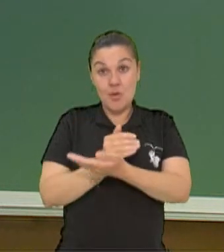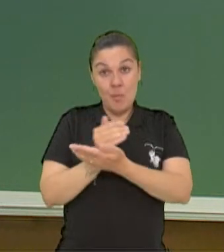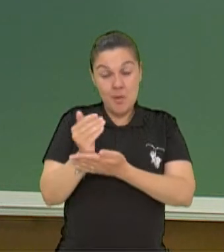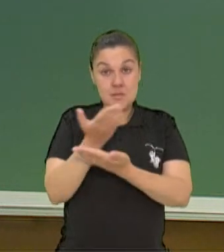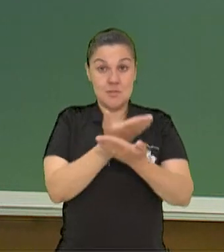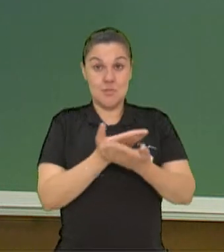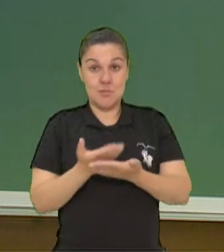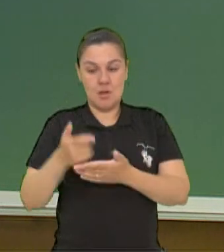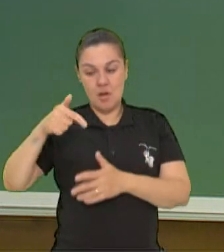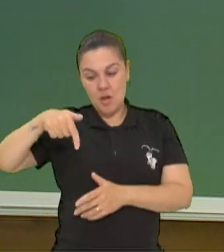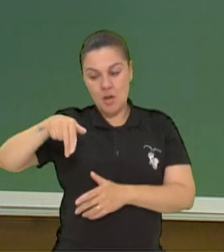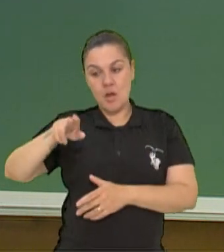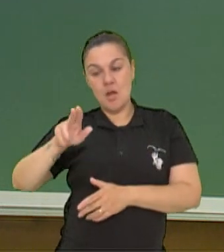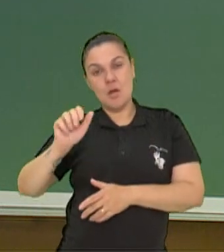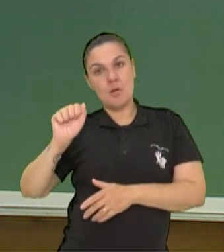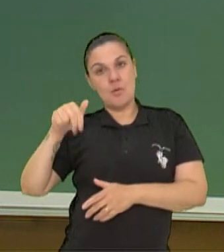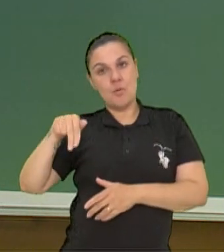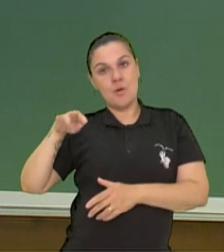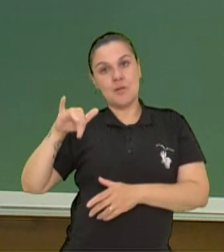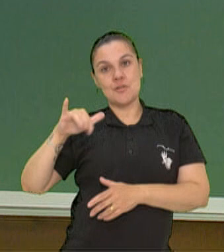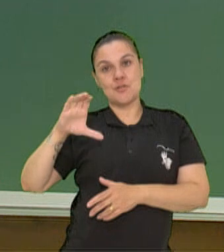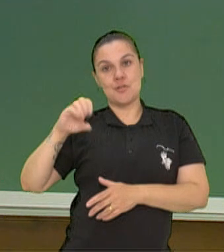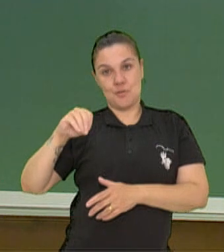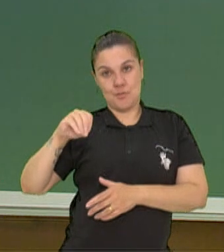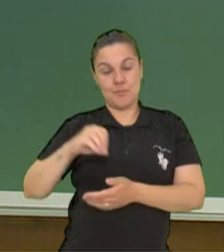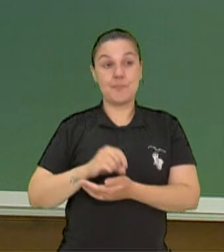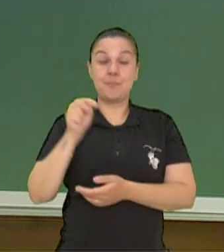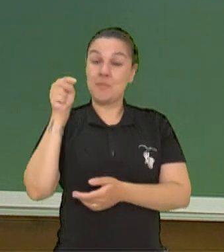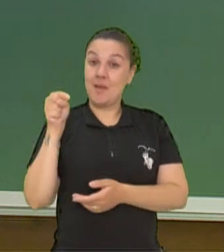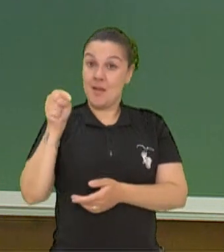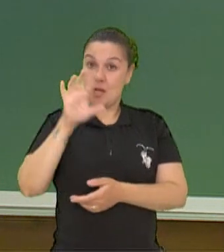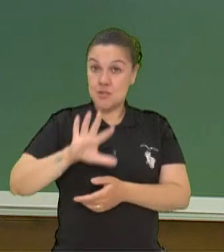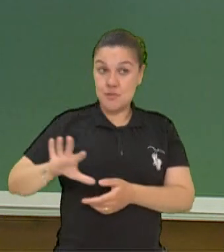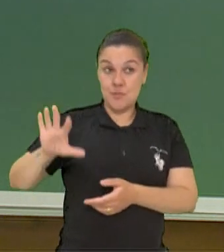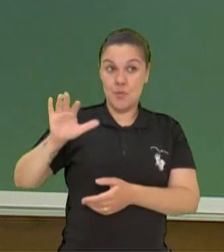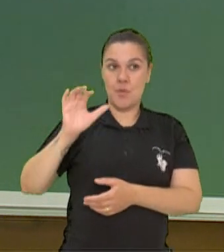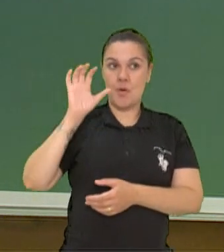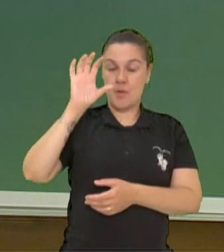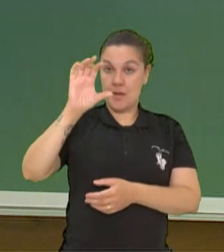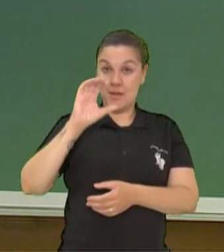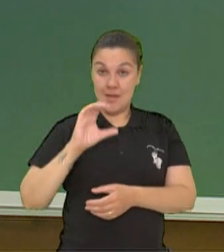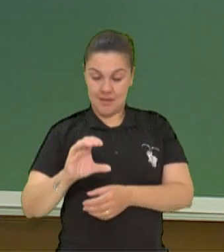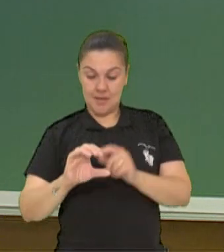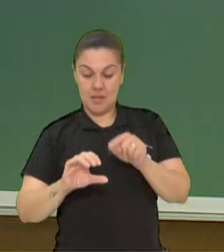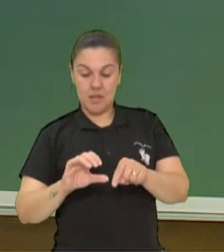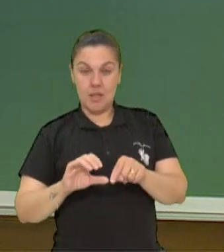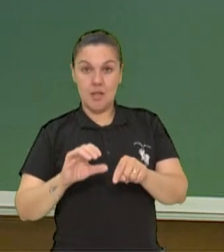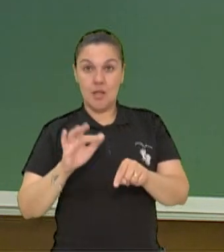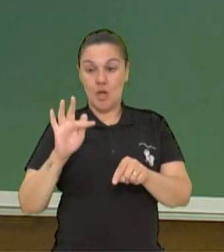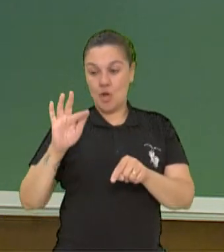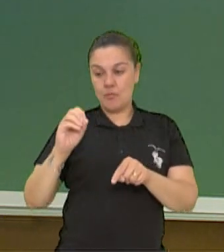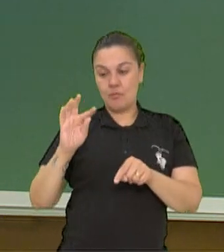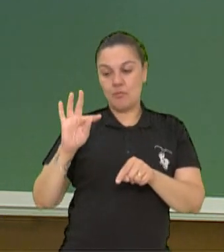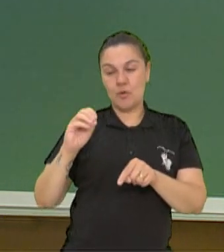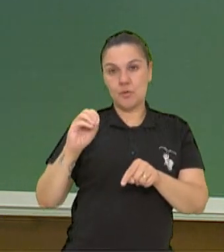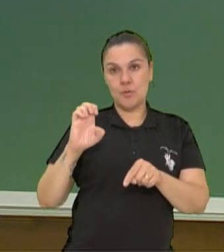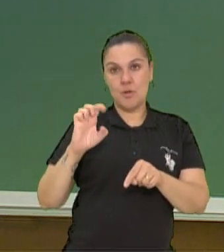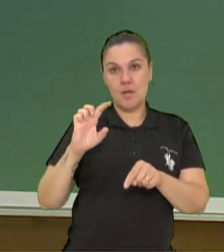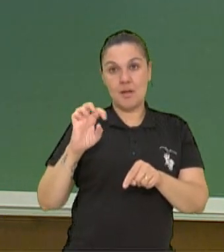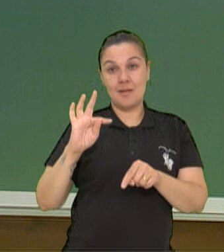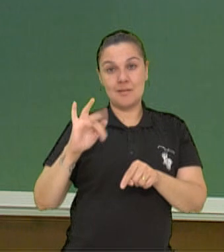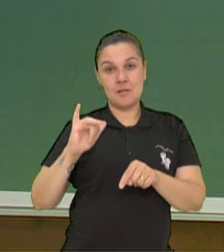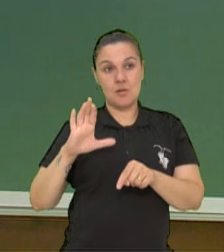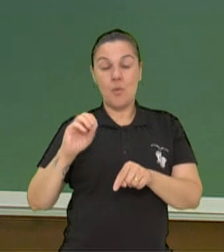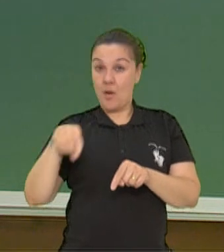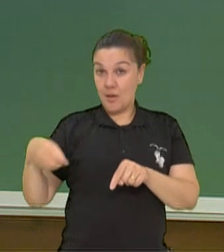quântica, tá? Lembre-se, nós vimos essas duas partes, a radiação do corpo negro e o efeito fotoelétrico, que fazem parte da física